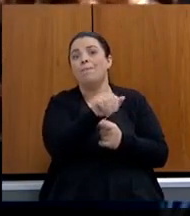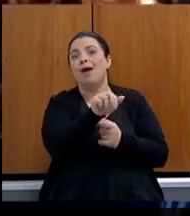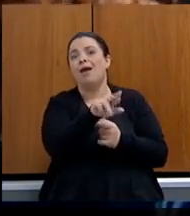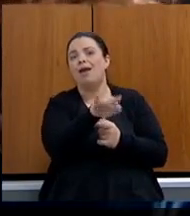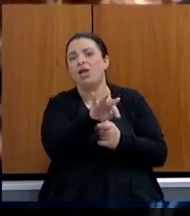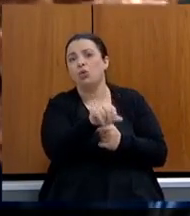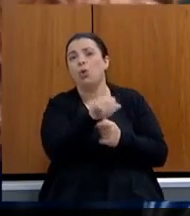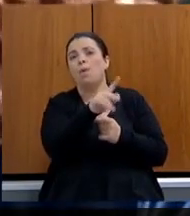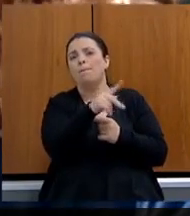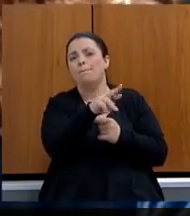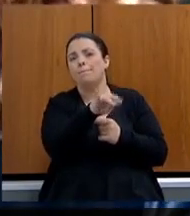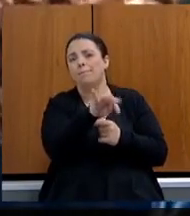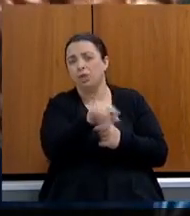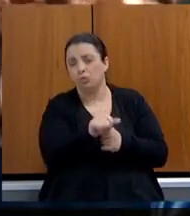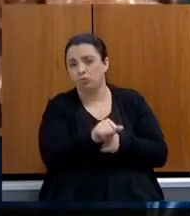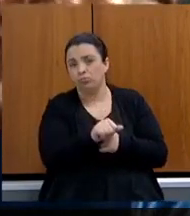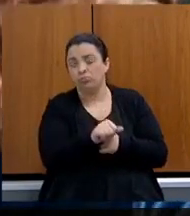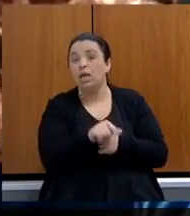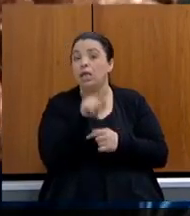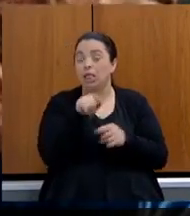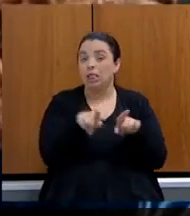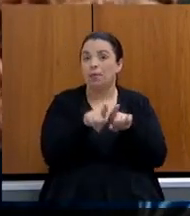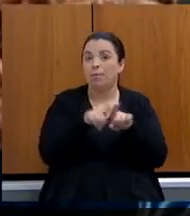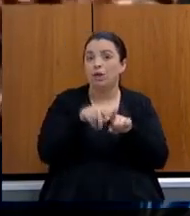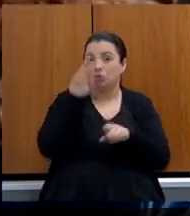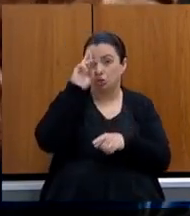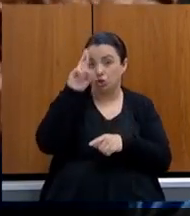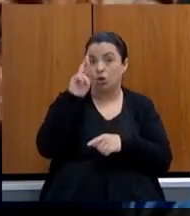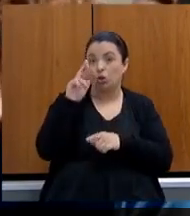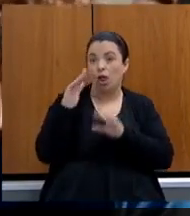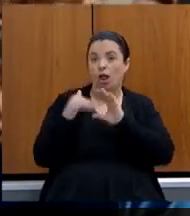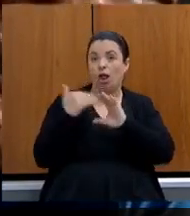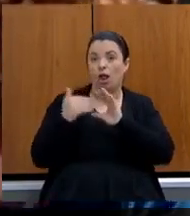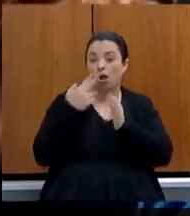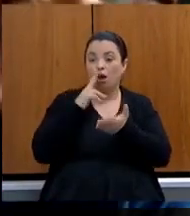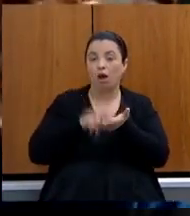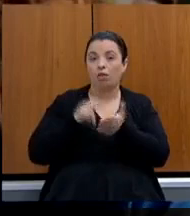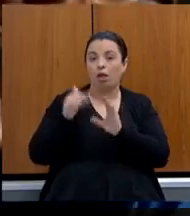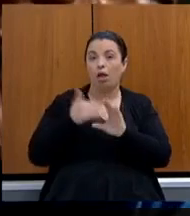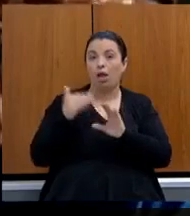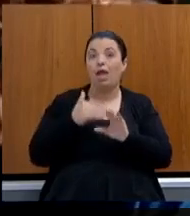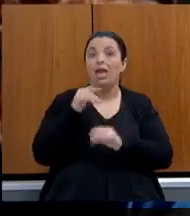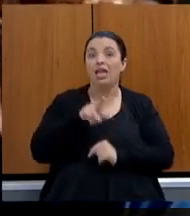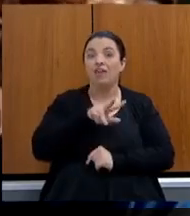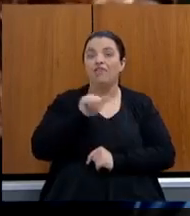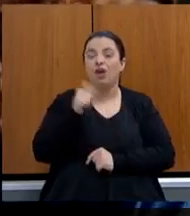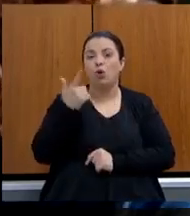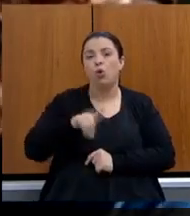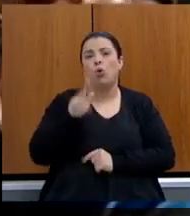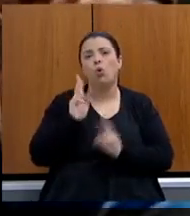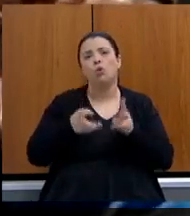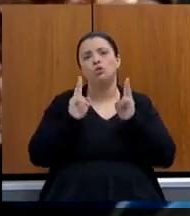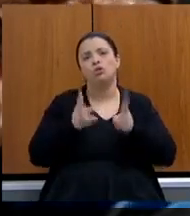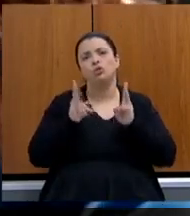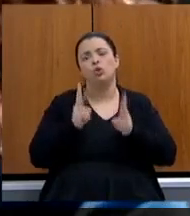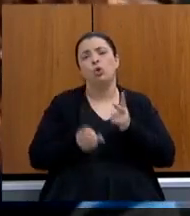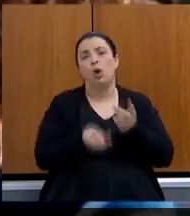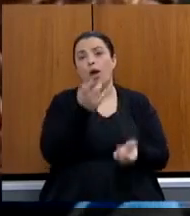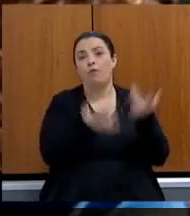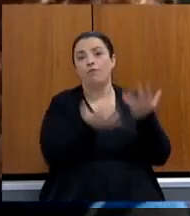também os diretores estão falando estão recebendo bilhete e é caso de que o povo vai continuar no território xakriabá